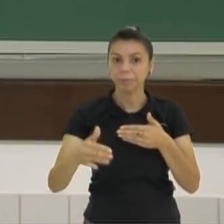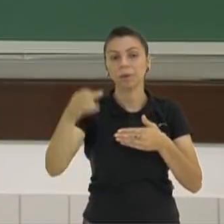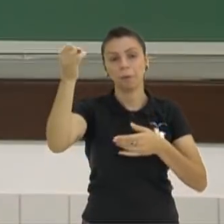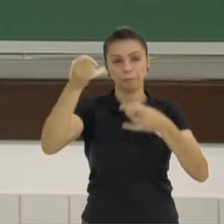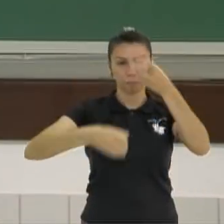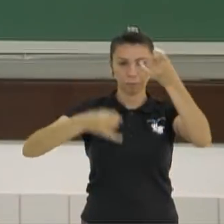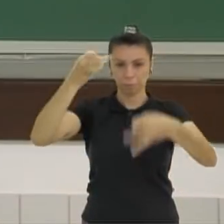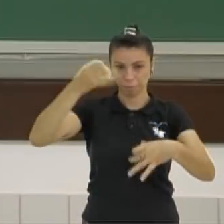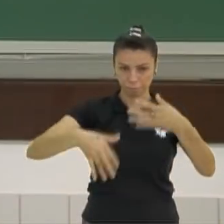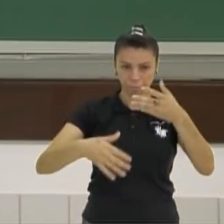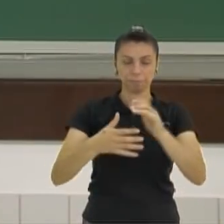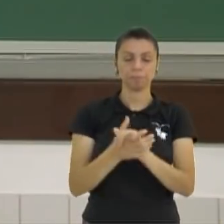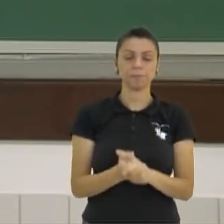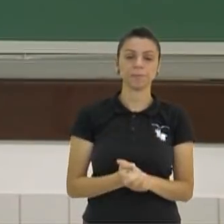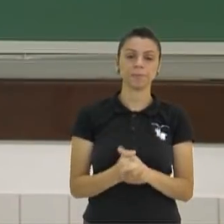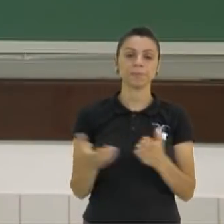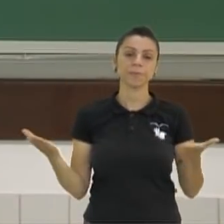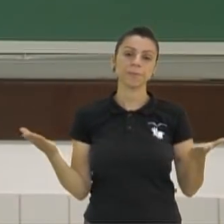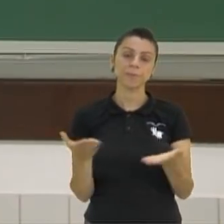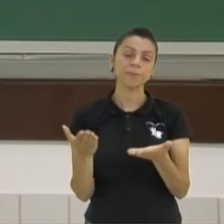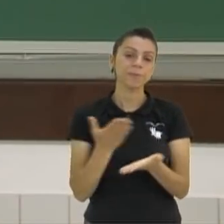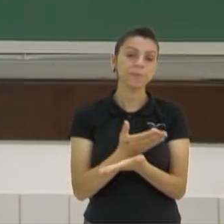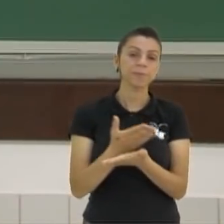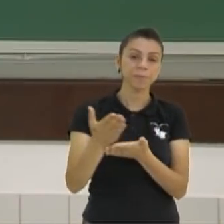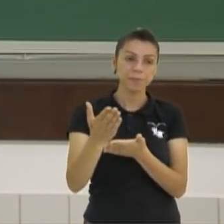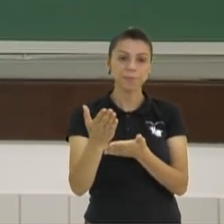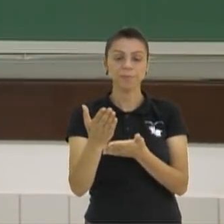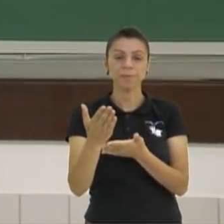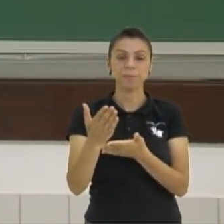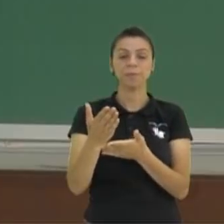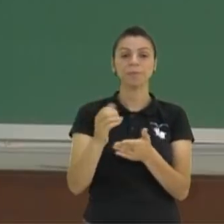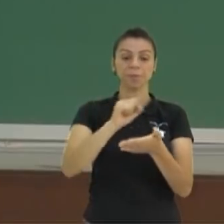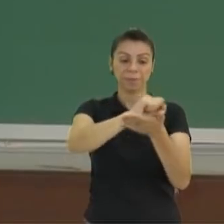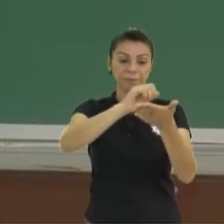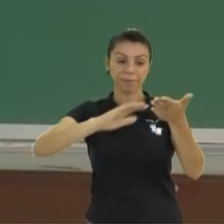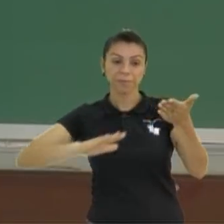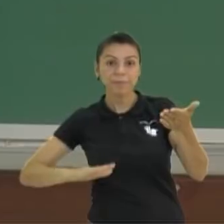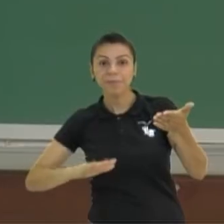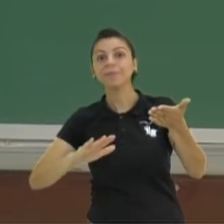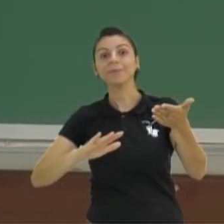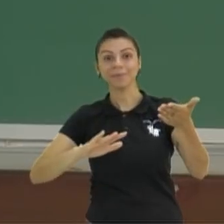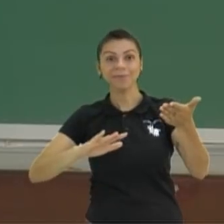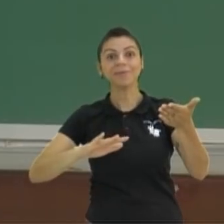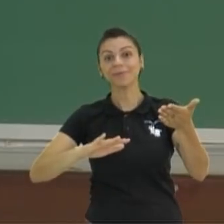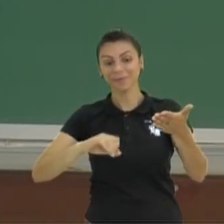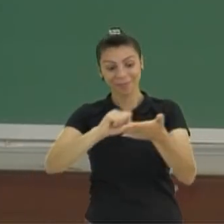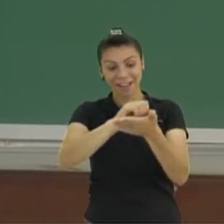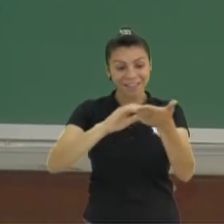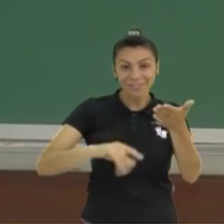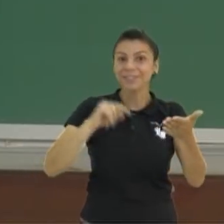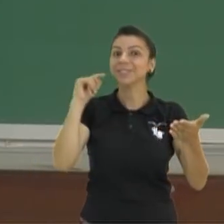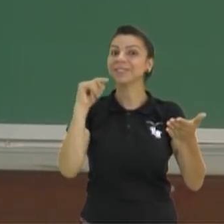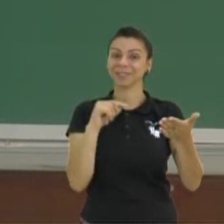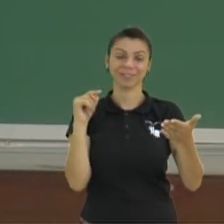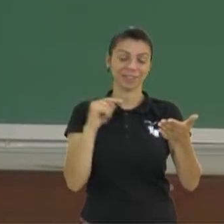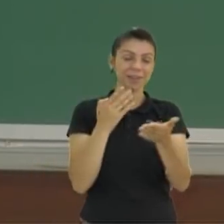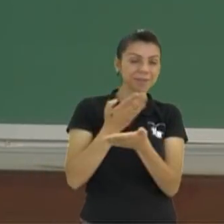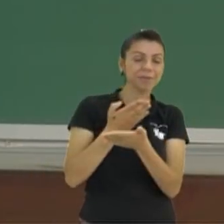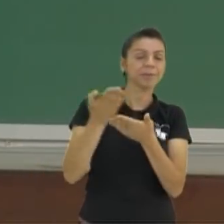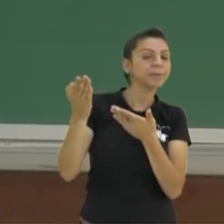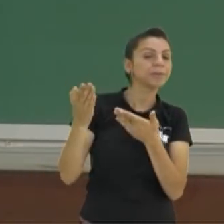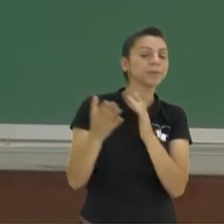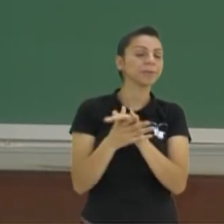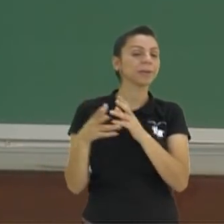aula. Agora, nós vamos iniciar com uma atividade. Essa atividade inicial é